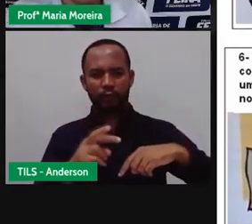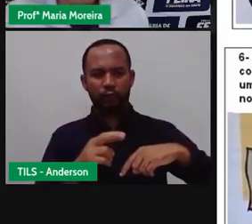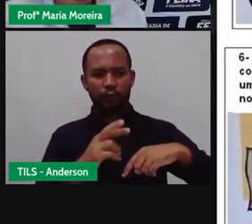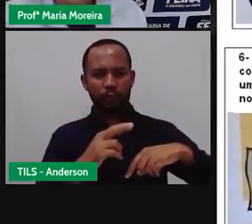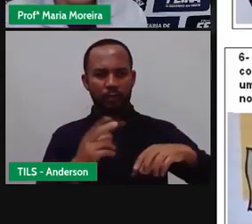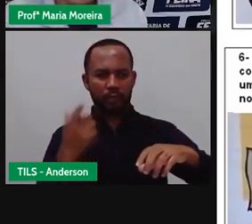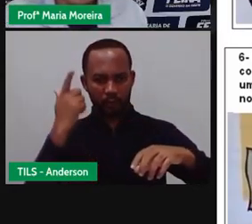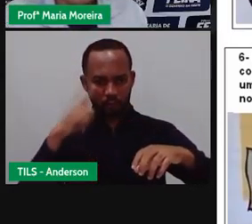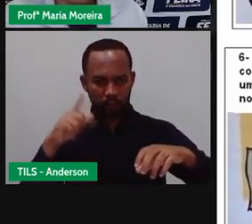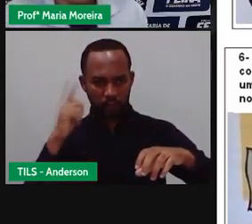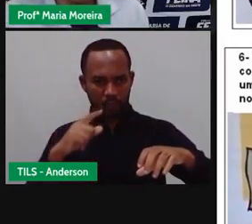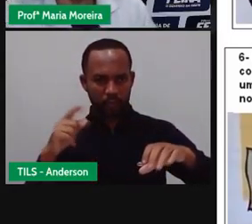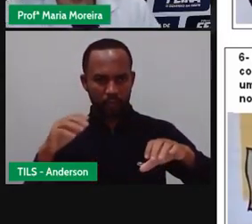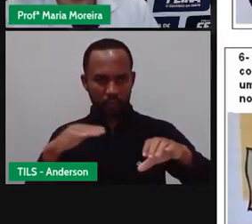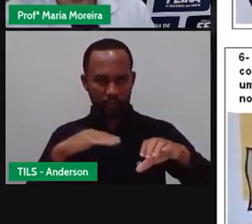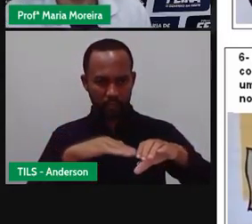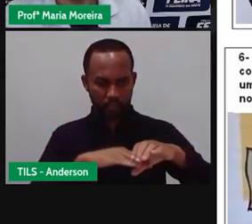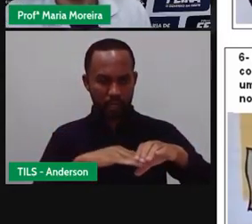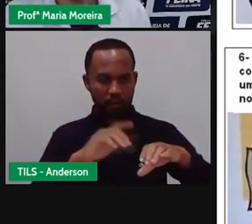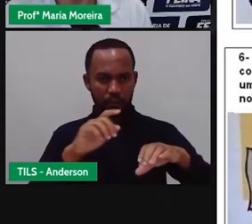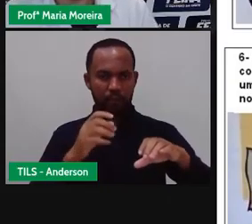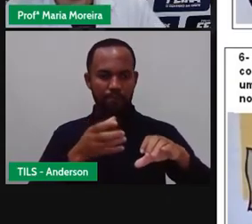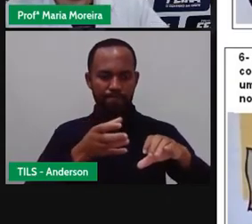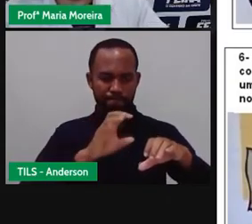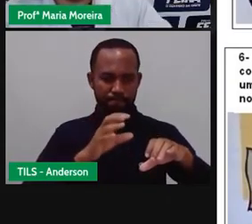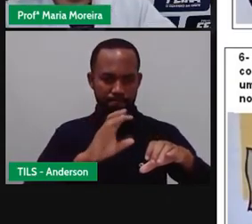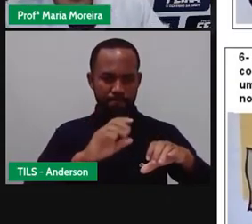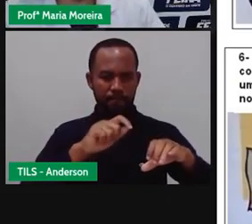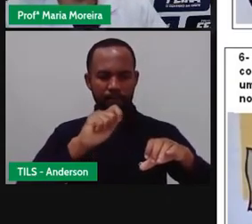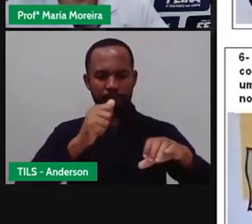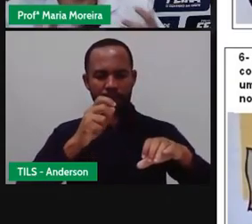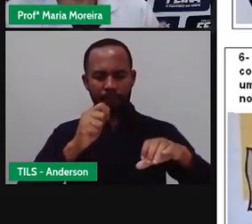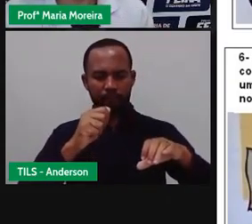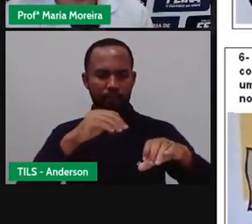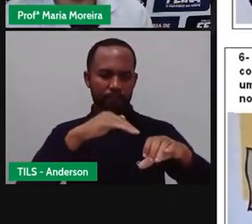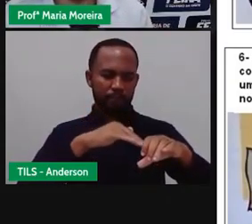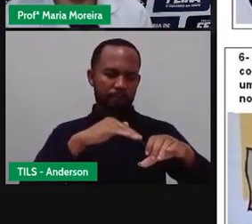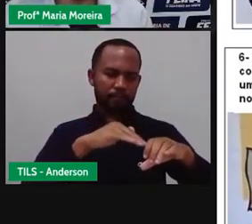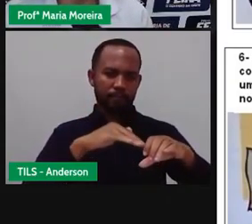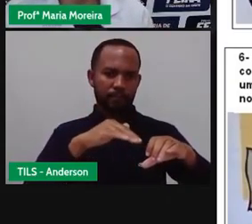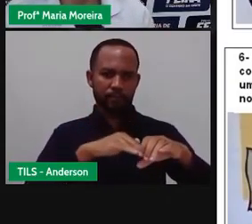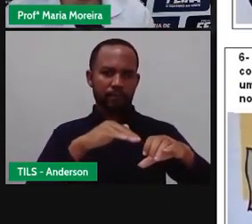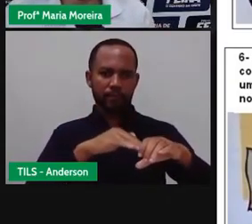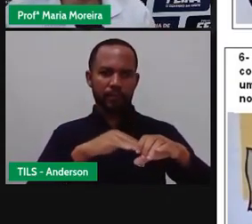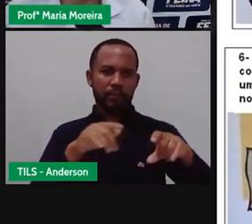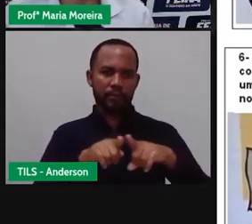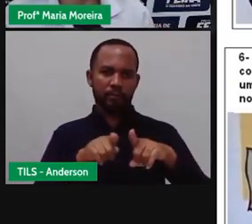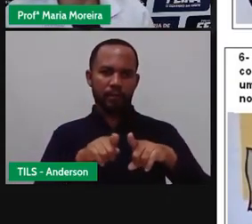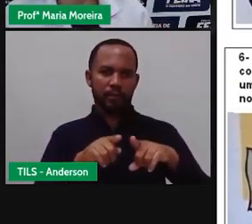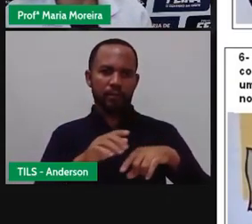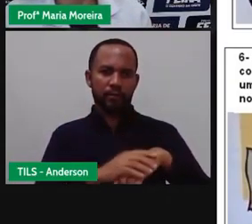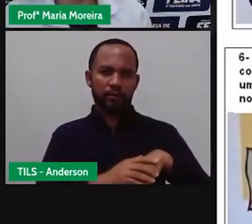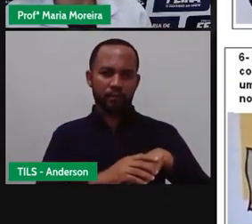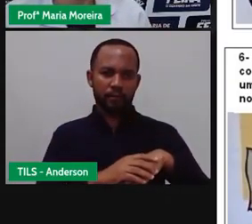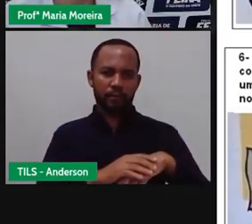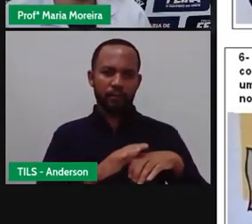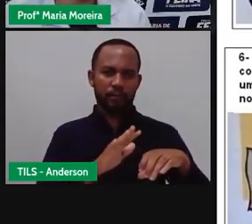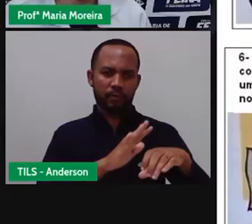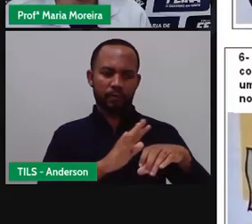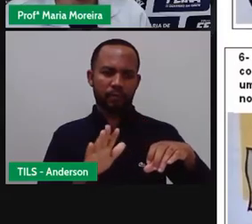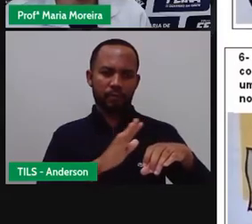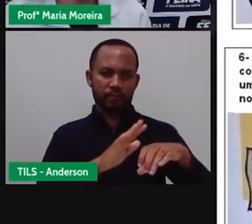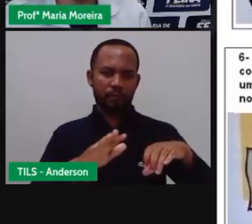conseguir colocar elas lá dentro, você vai amarrar, né, a gaze ou um tecido, né, na boca do vidro com